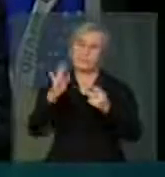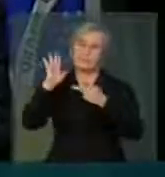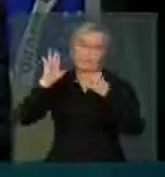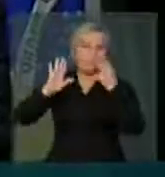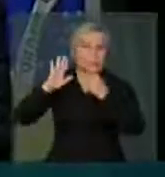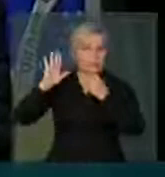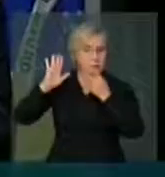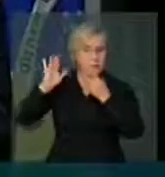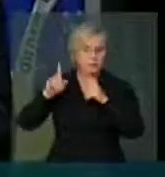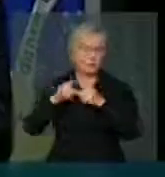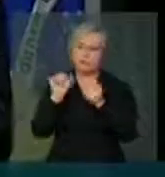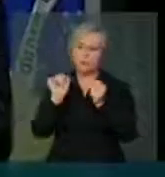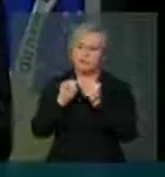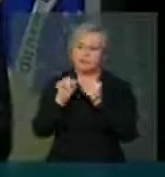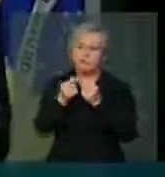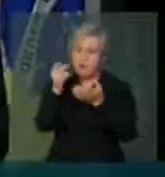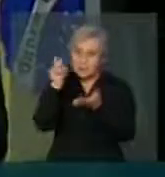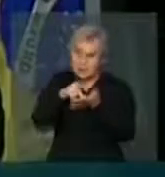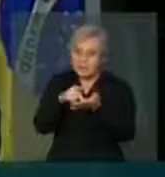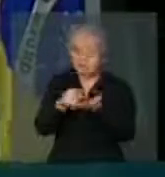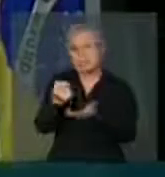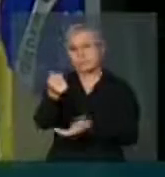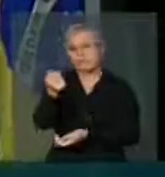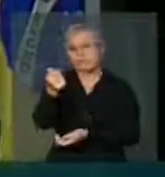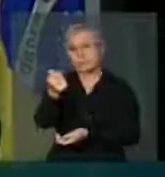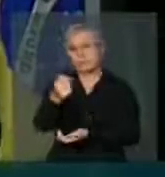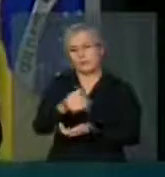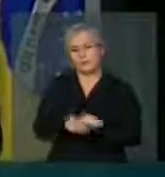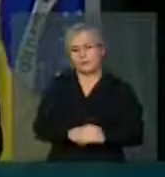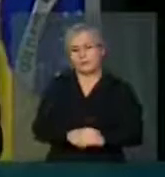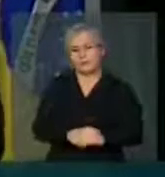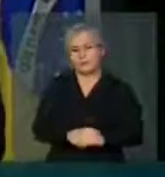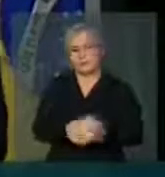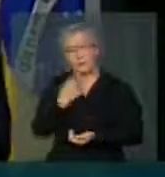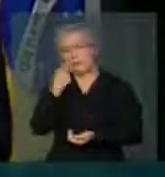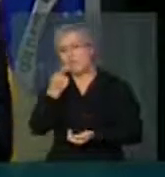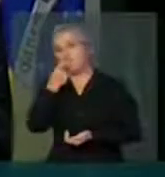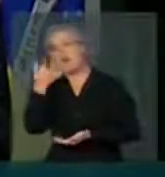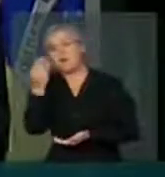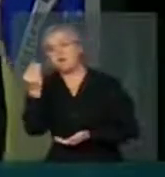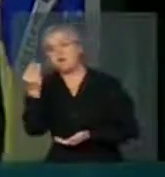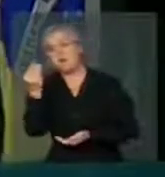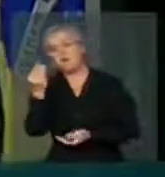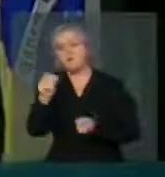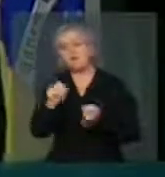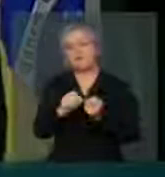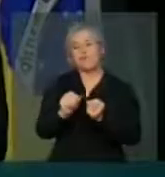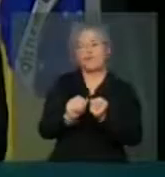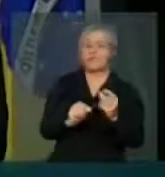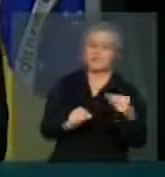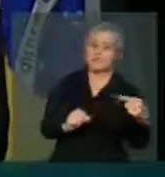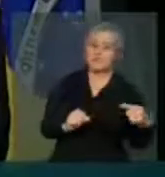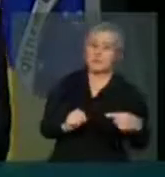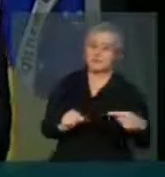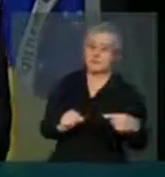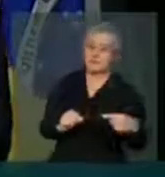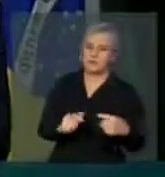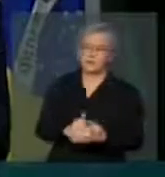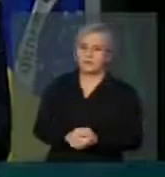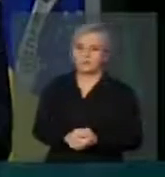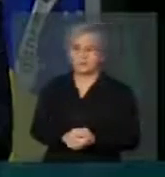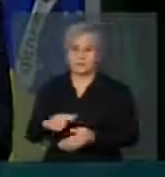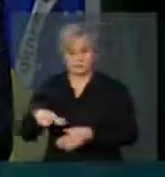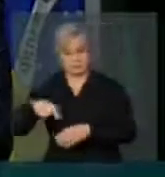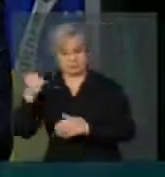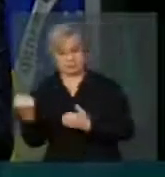poucas ações. Como se diz no popular, fala demais e faz de menos.